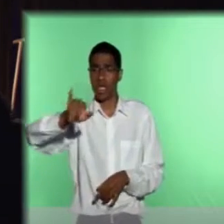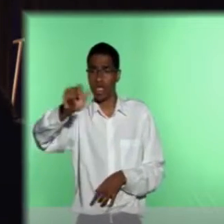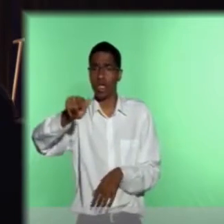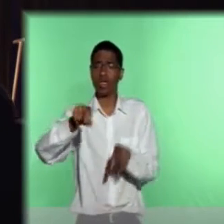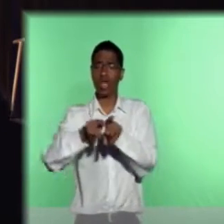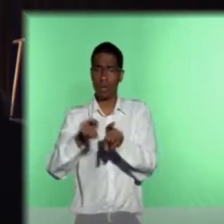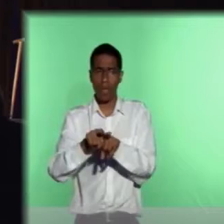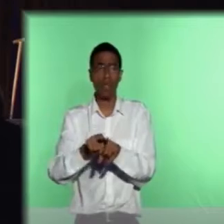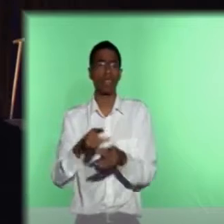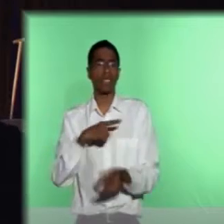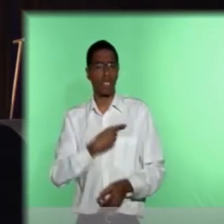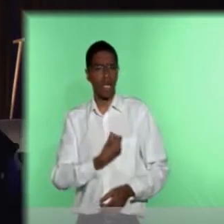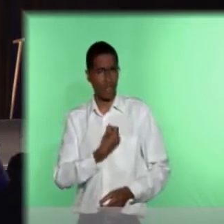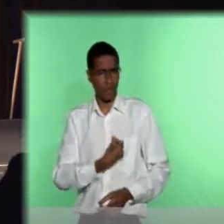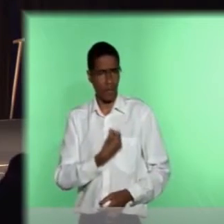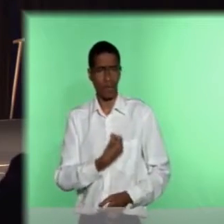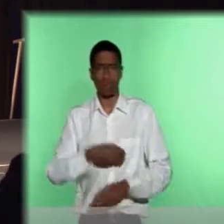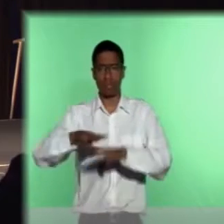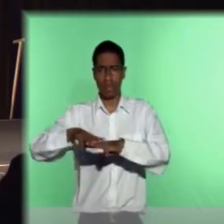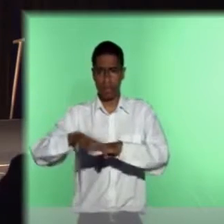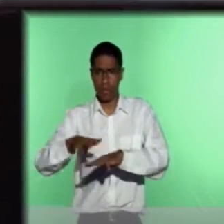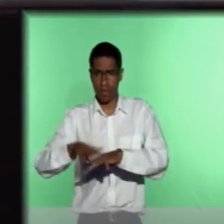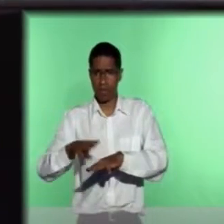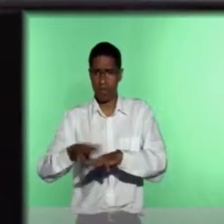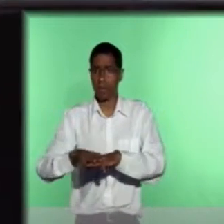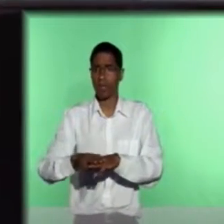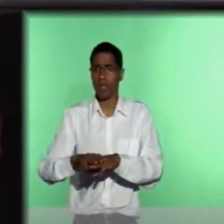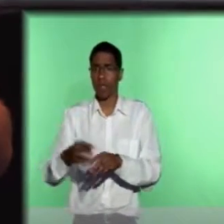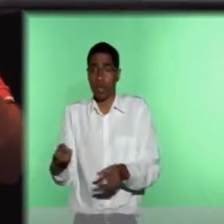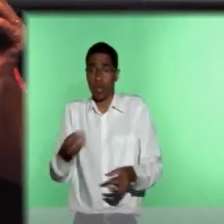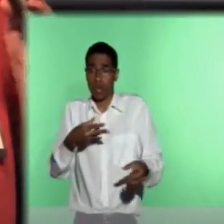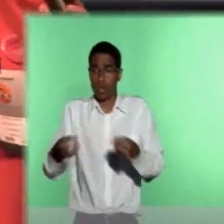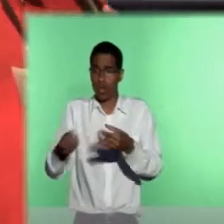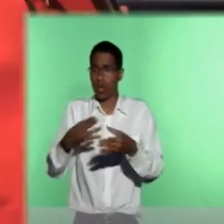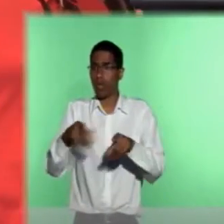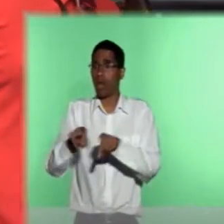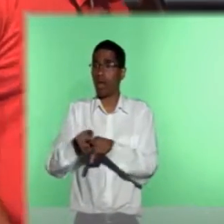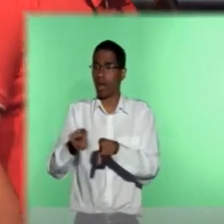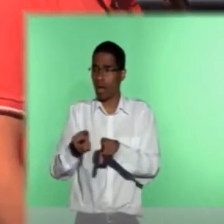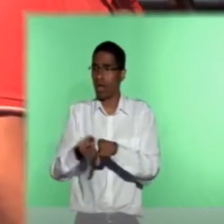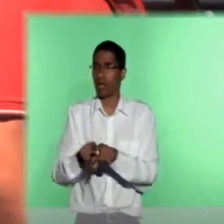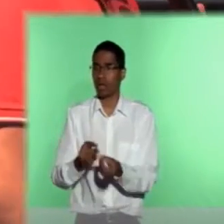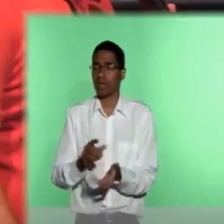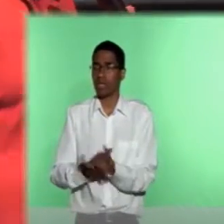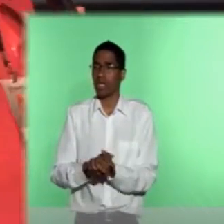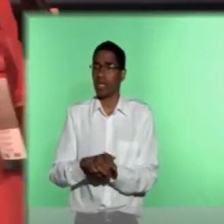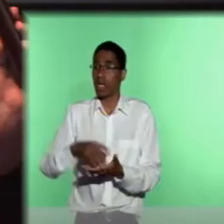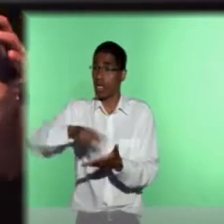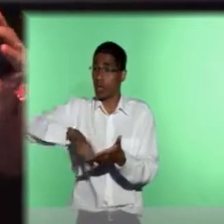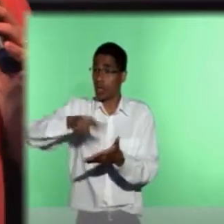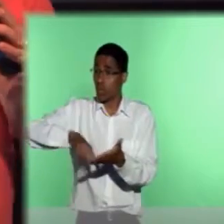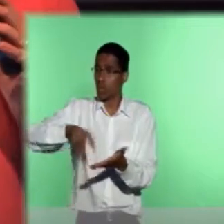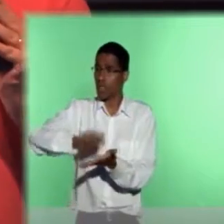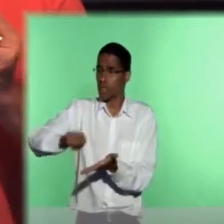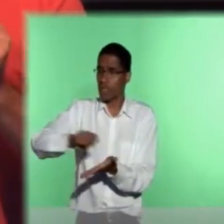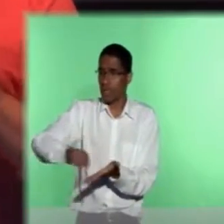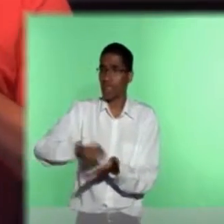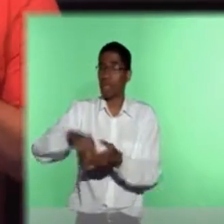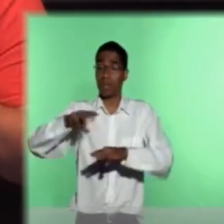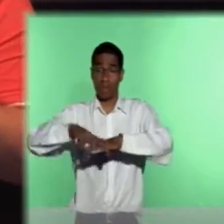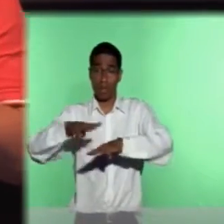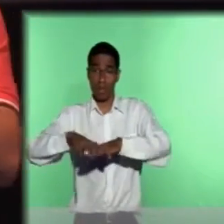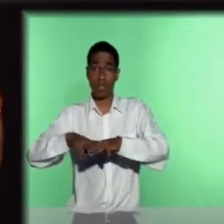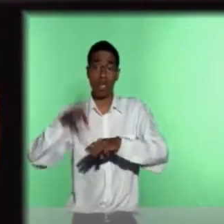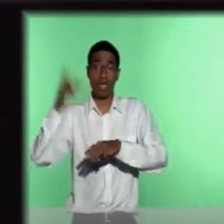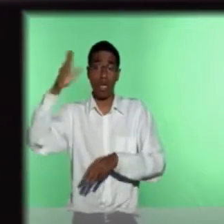leitura, escrita e matemática, essa é a principal inovação dos debates em Incheon, na Coreia do Sul, com